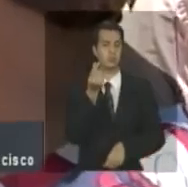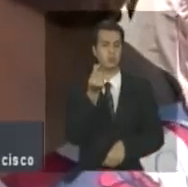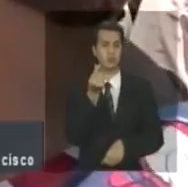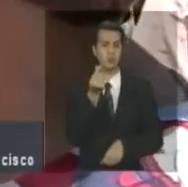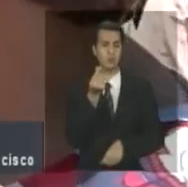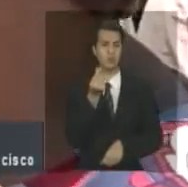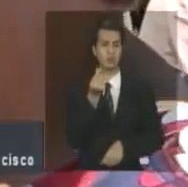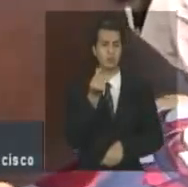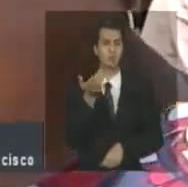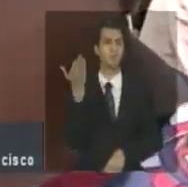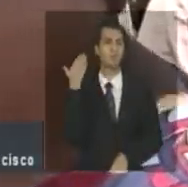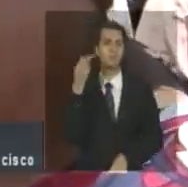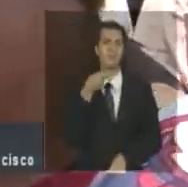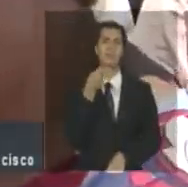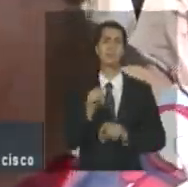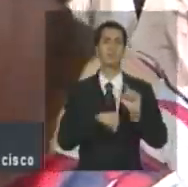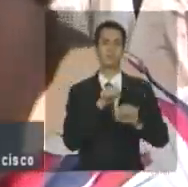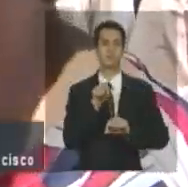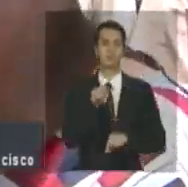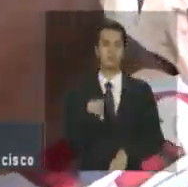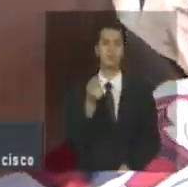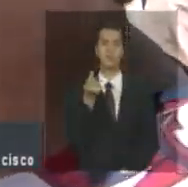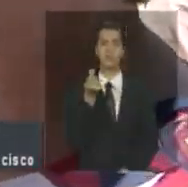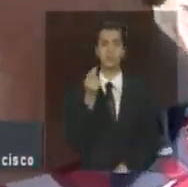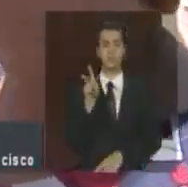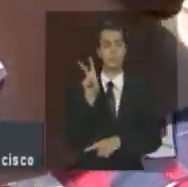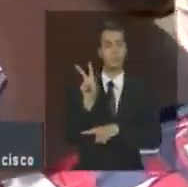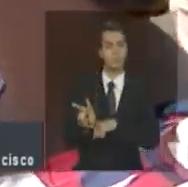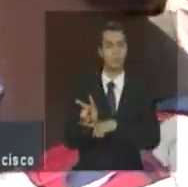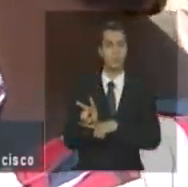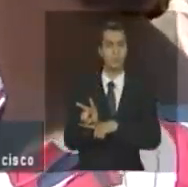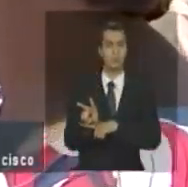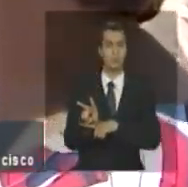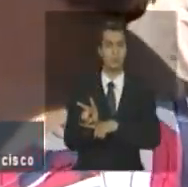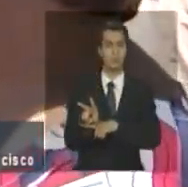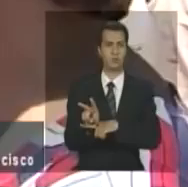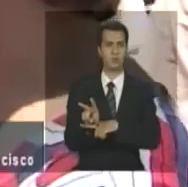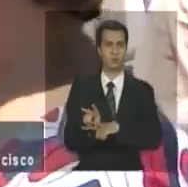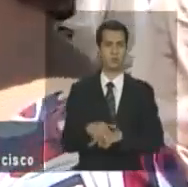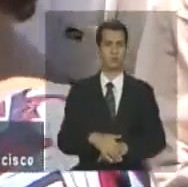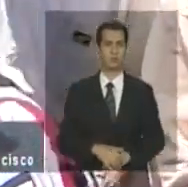absolutamente como diziam no passado. Ele não pode ser mexido. Eu não vou falar em mexível.